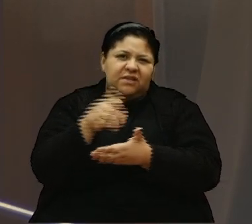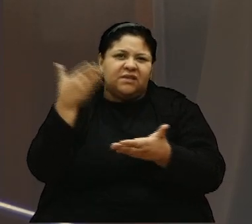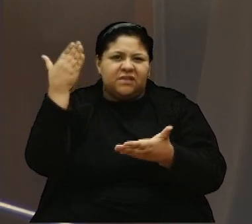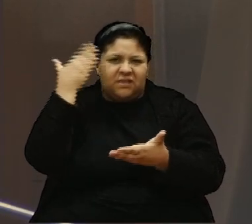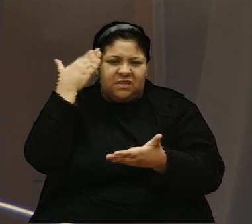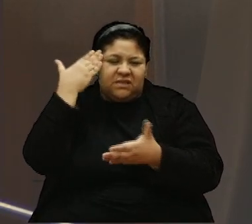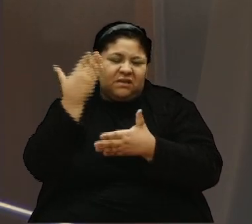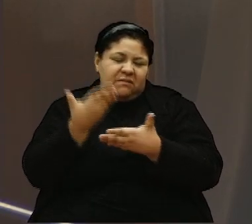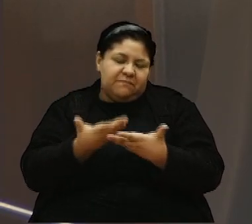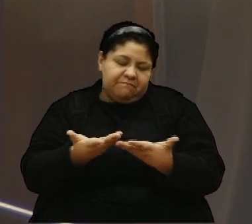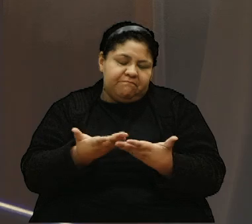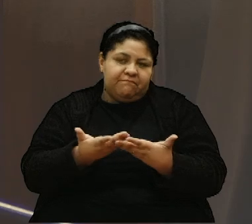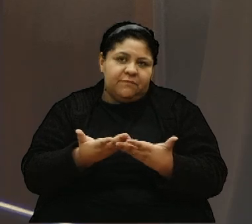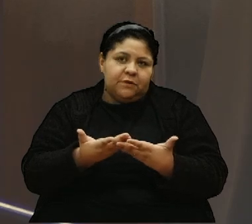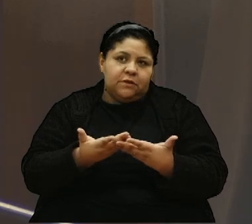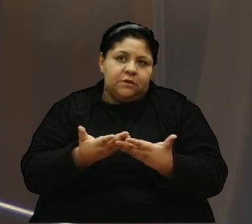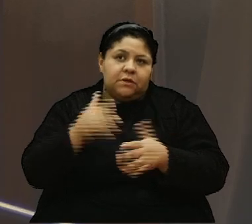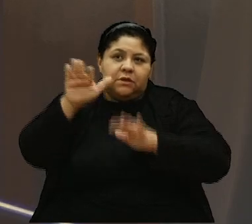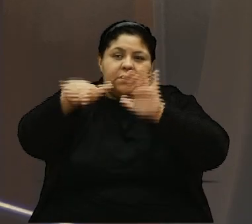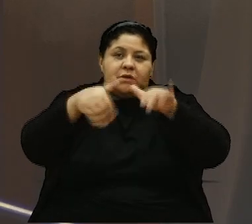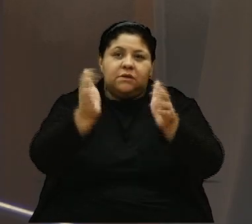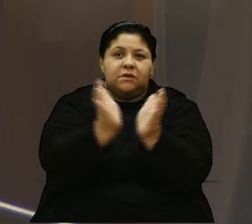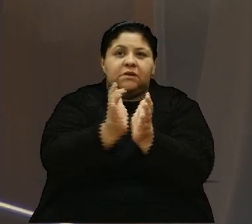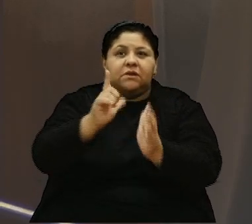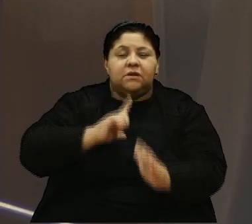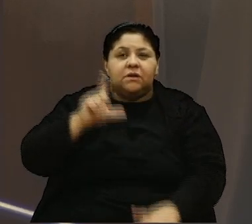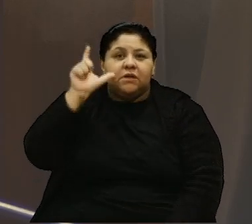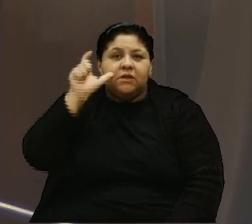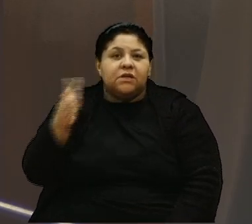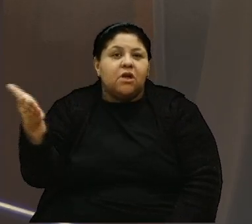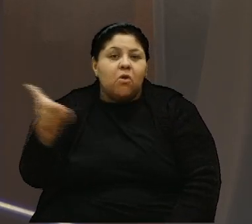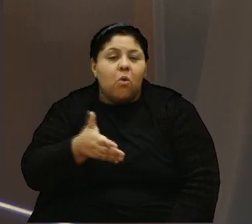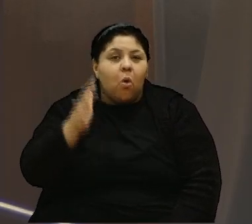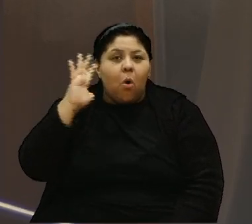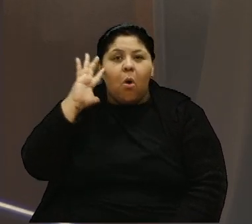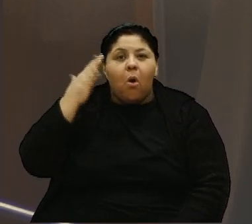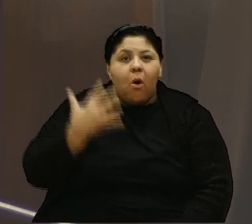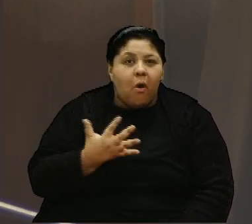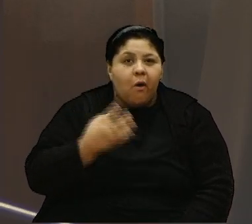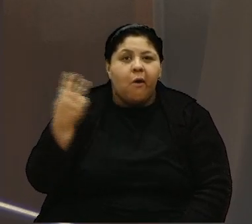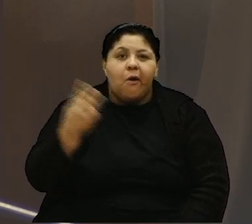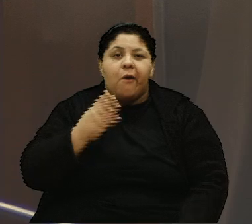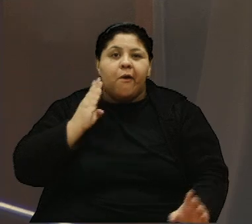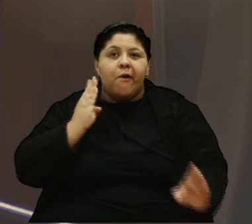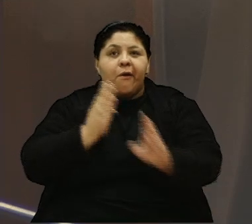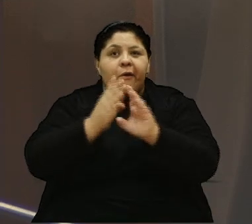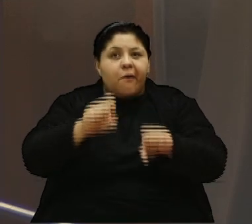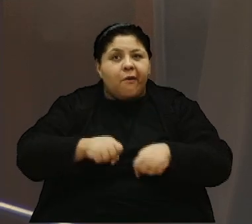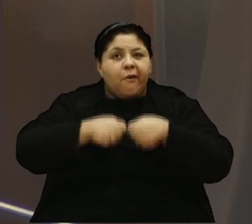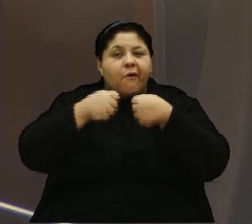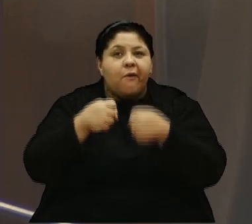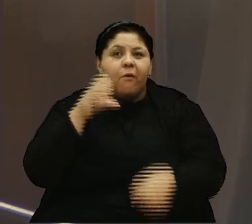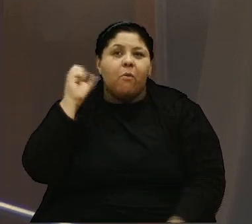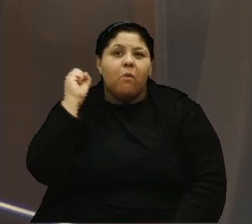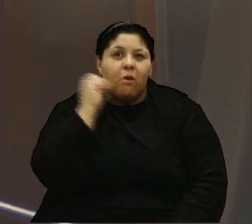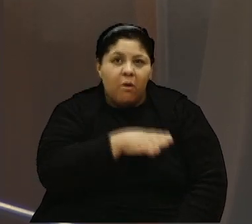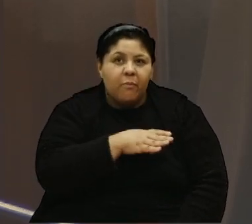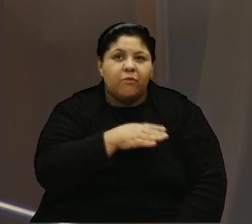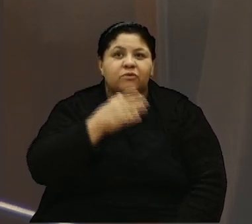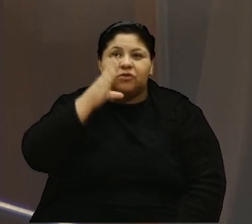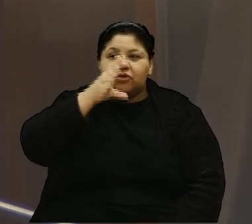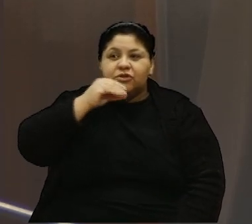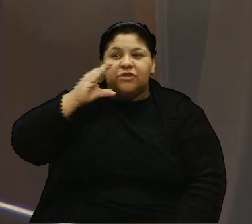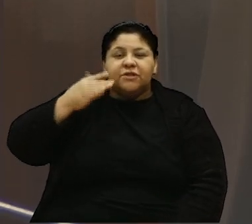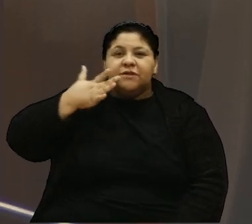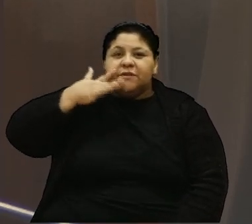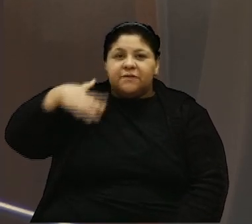por ter trazido o tema, mas convidar os colegas para quem tiver interesse. Hoje está acontecendo o 3º encontro de enfrentamento ao abuso e exploração sexual de crianças e